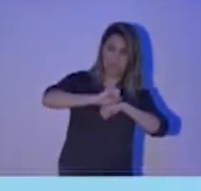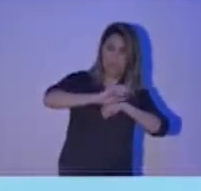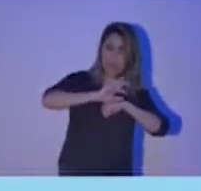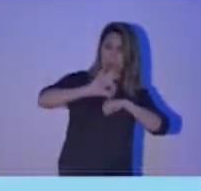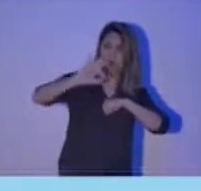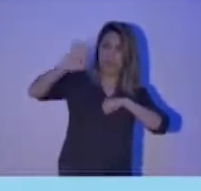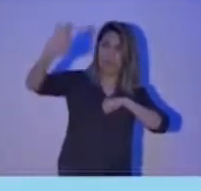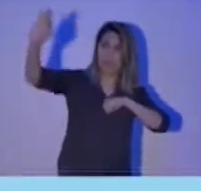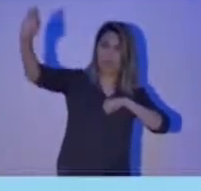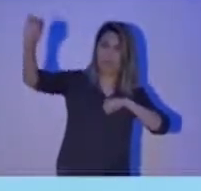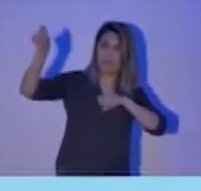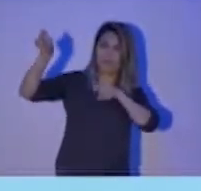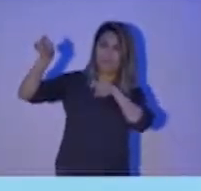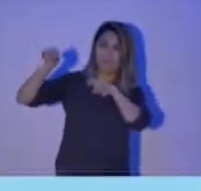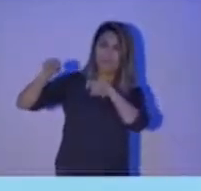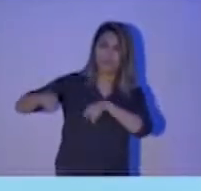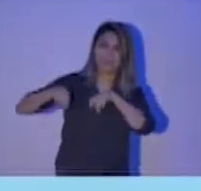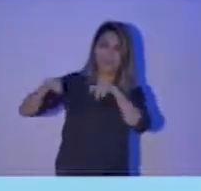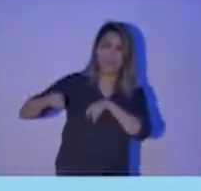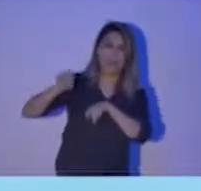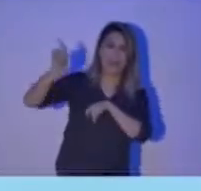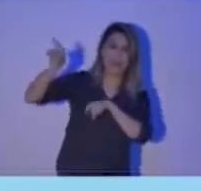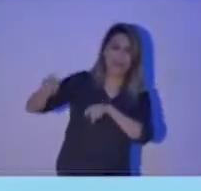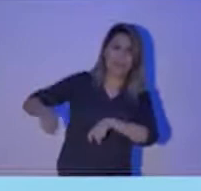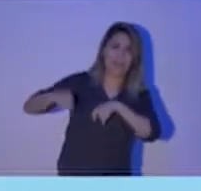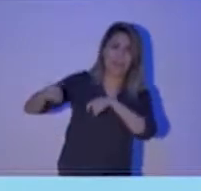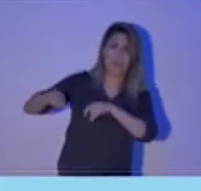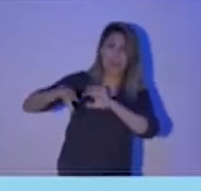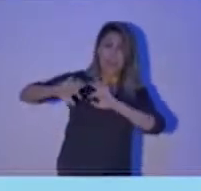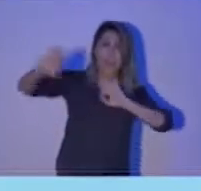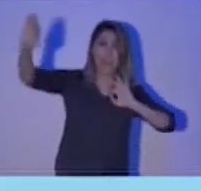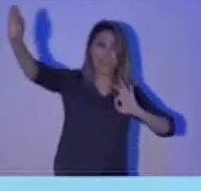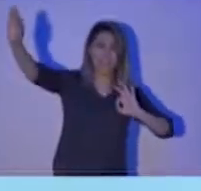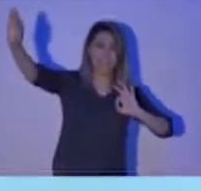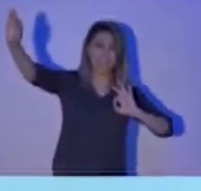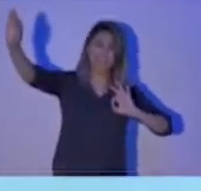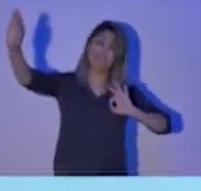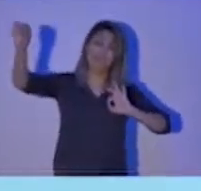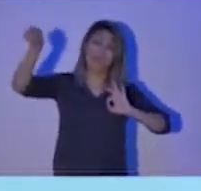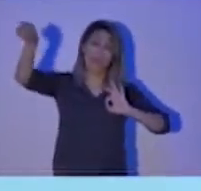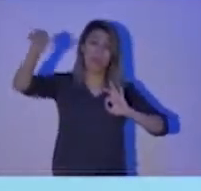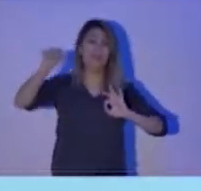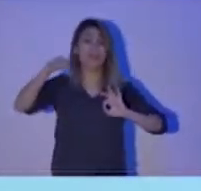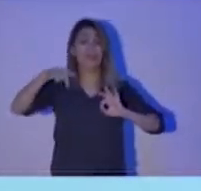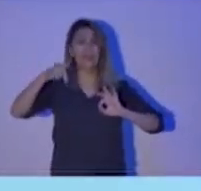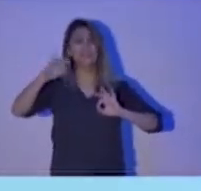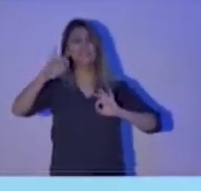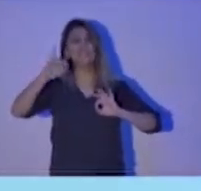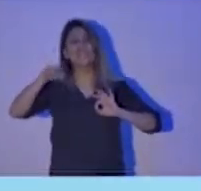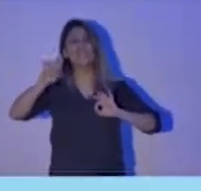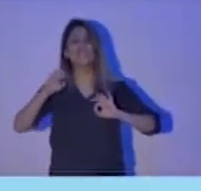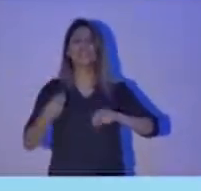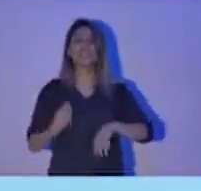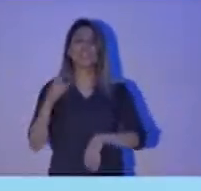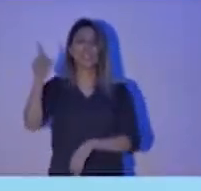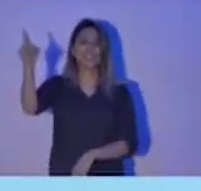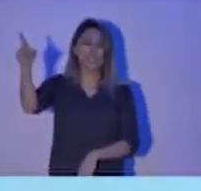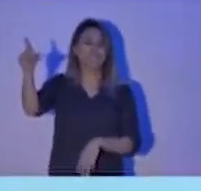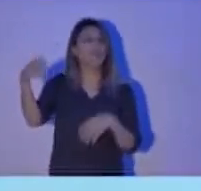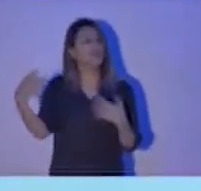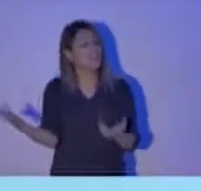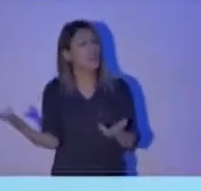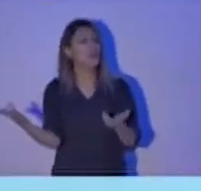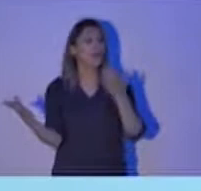educação básica que não seja com esse trabalho conjunto, com esse fortalecimento das relações, com o desenvolvimento de ações, como tem